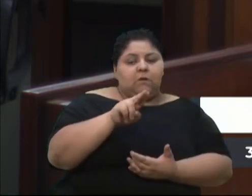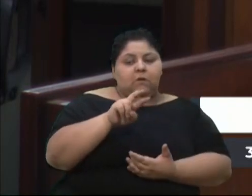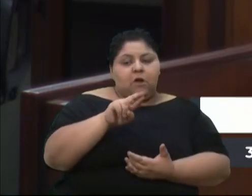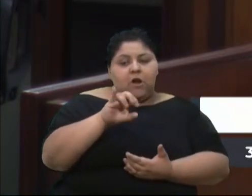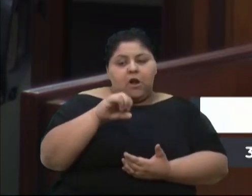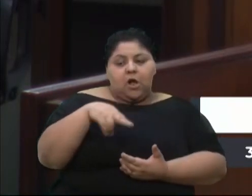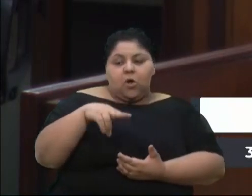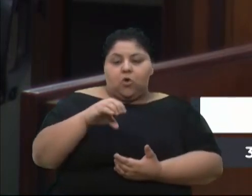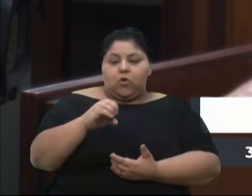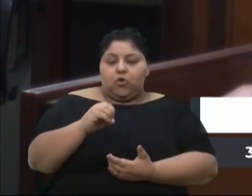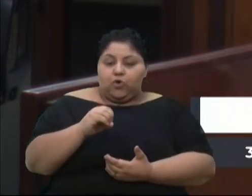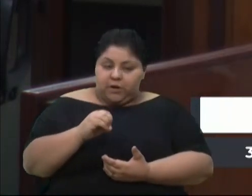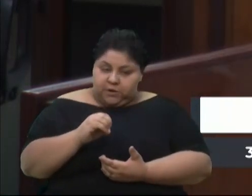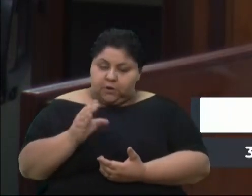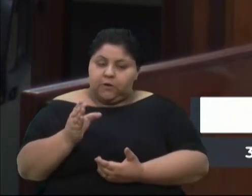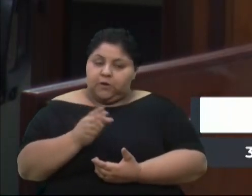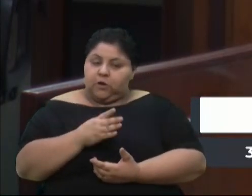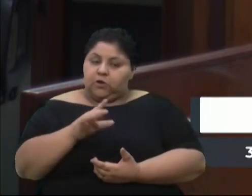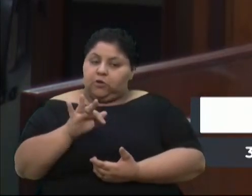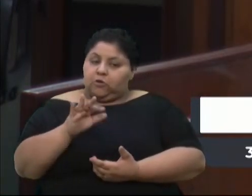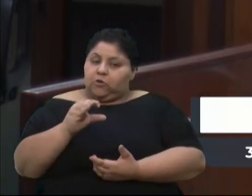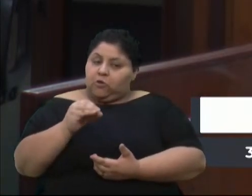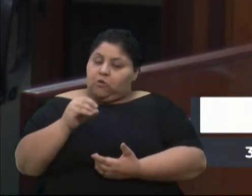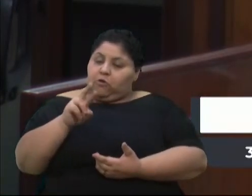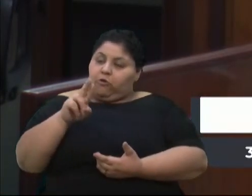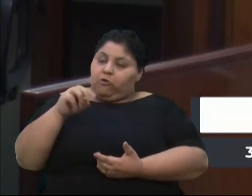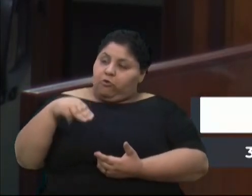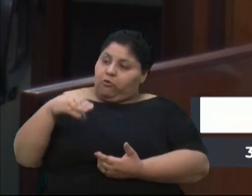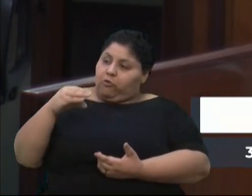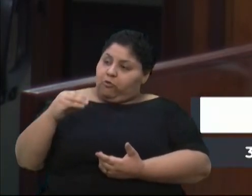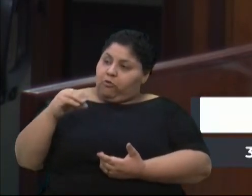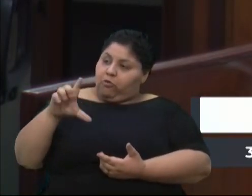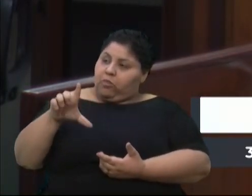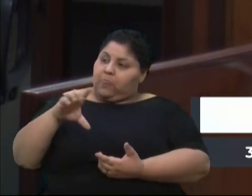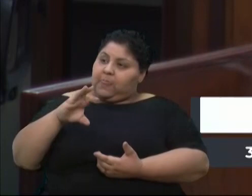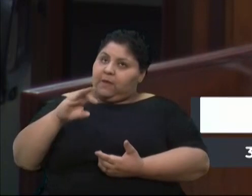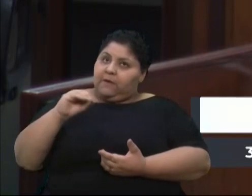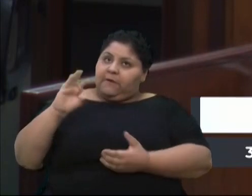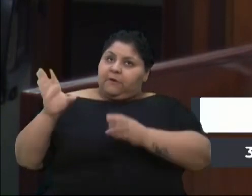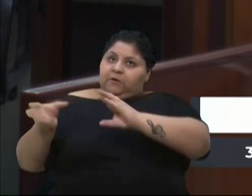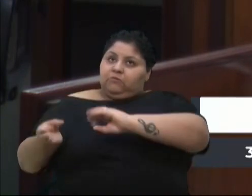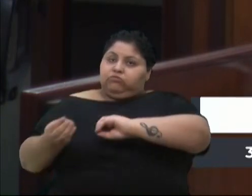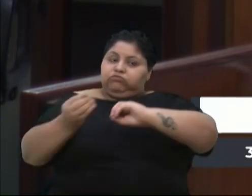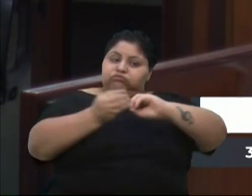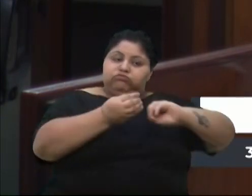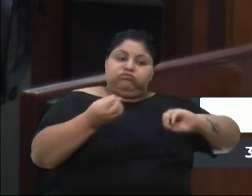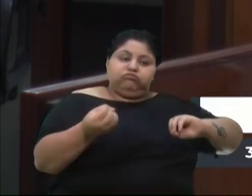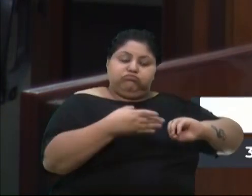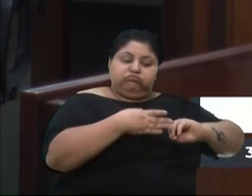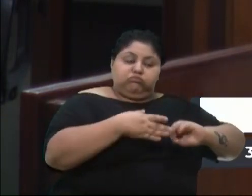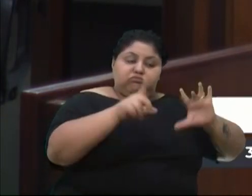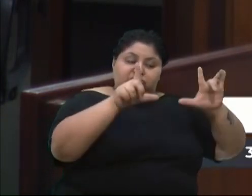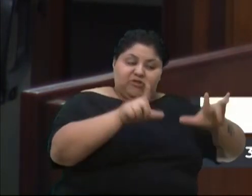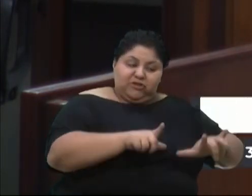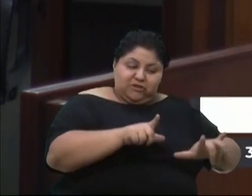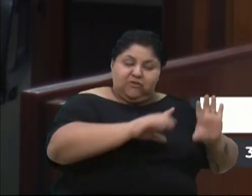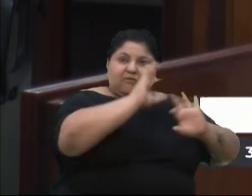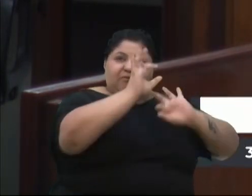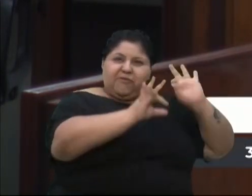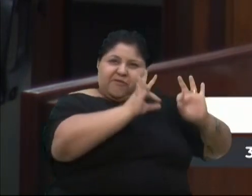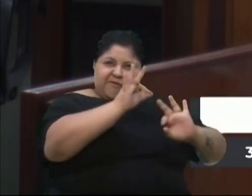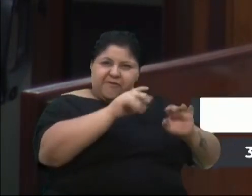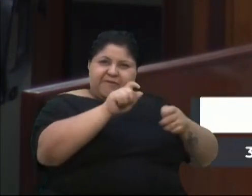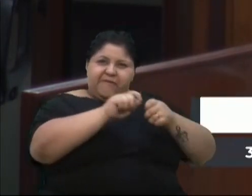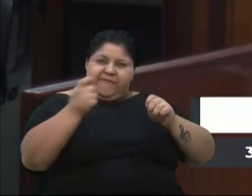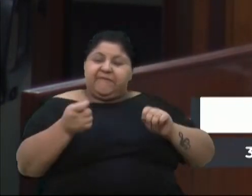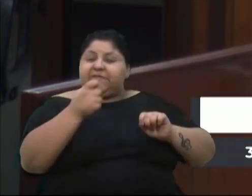logo levado para essa sala, formatado para que nós faça essa necessidade,